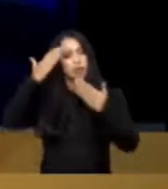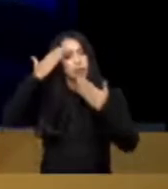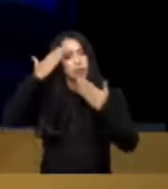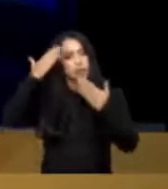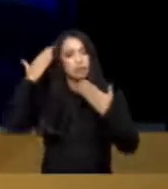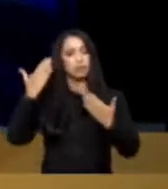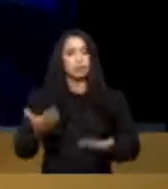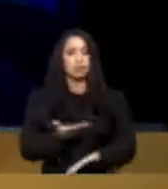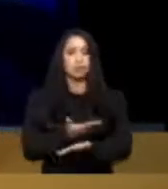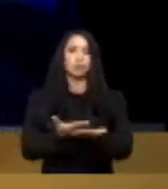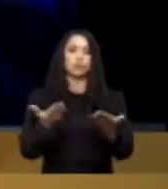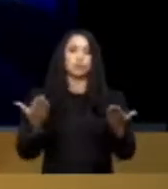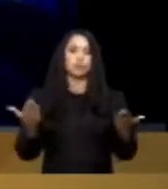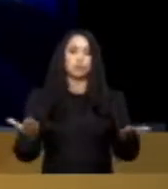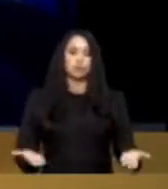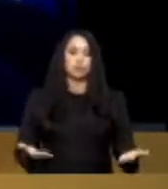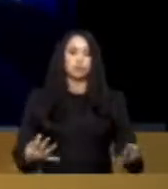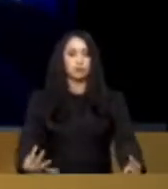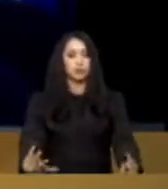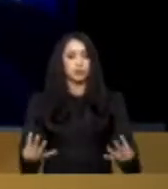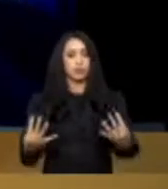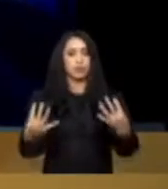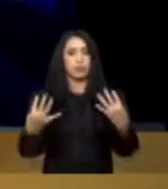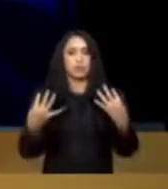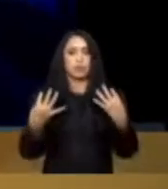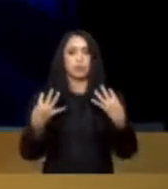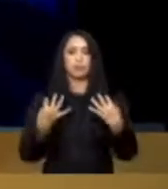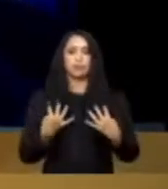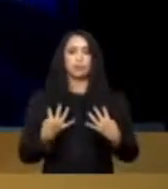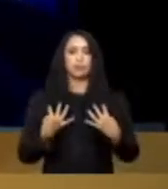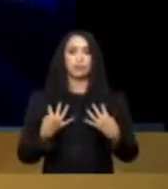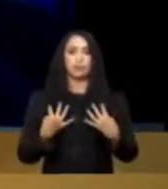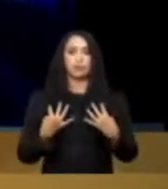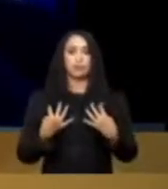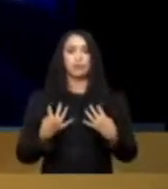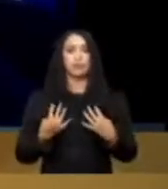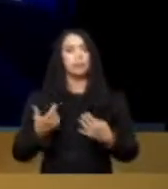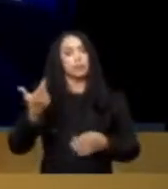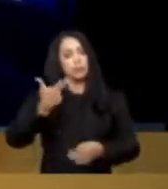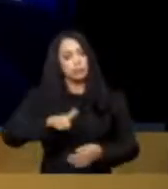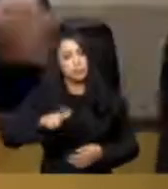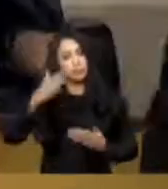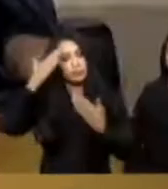Agradeço a vossas excelências a atenção. Mais uma vez, muito obrigado.